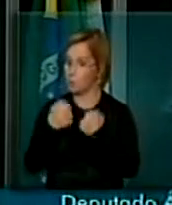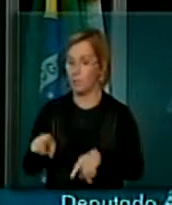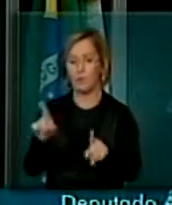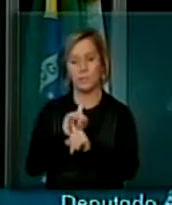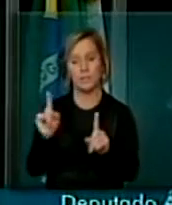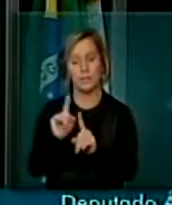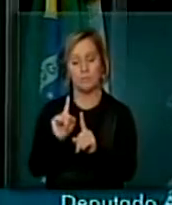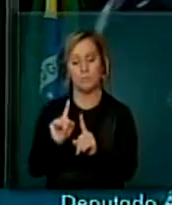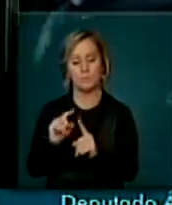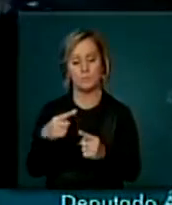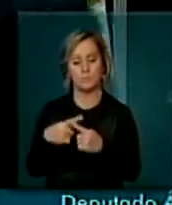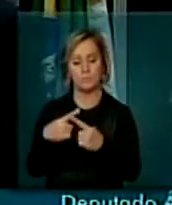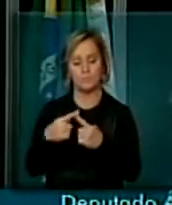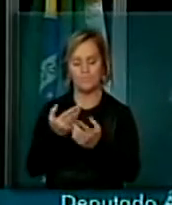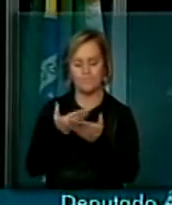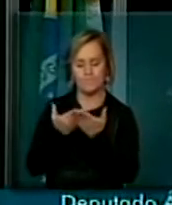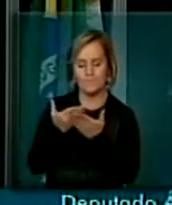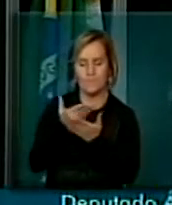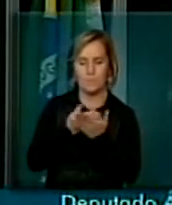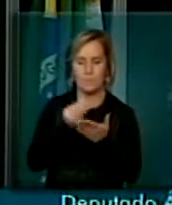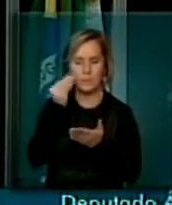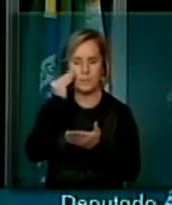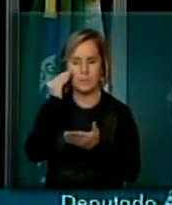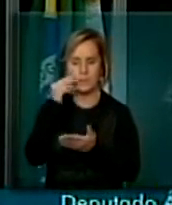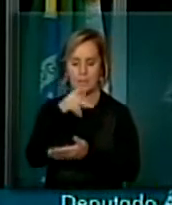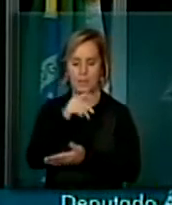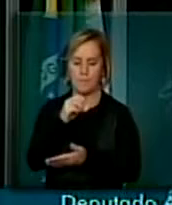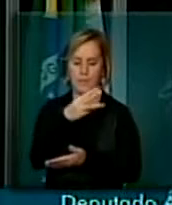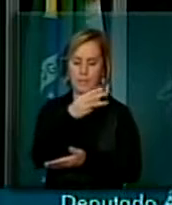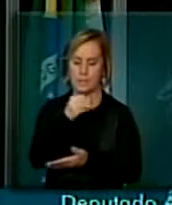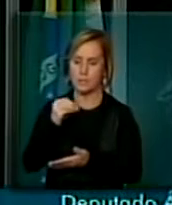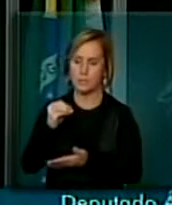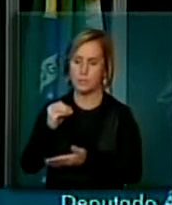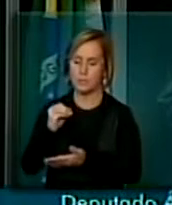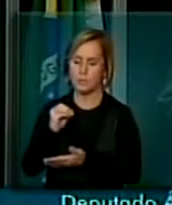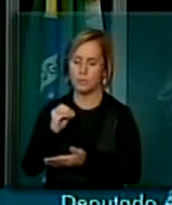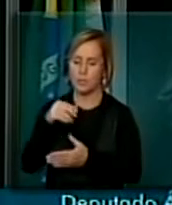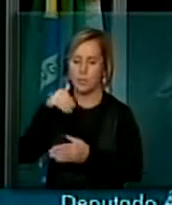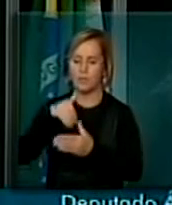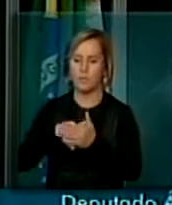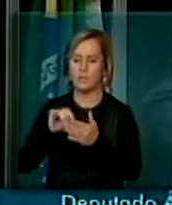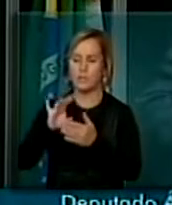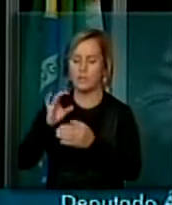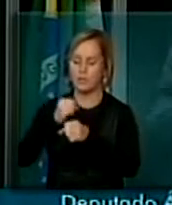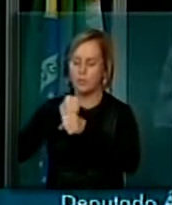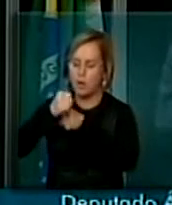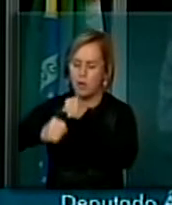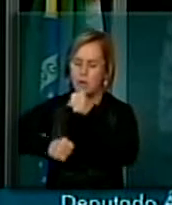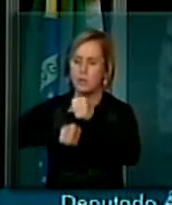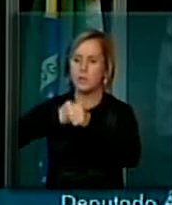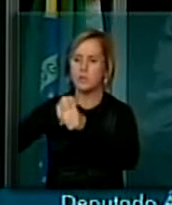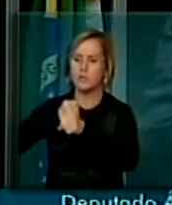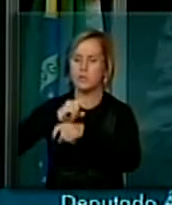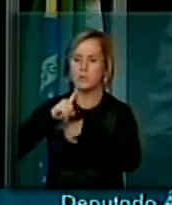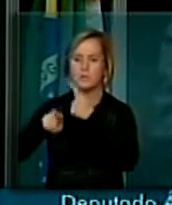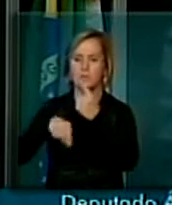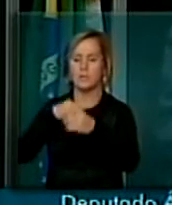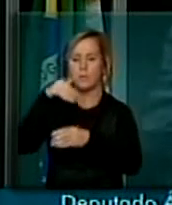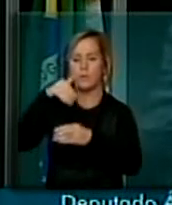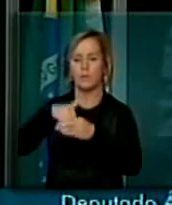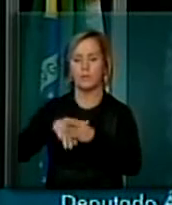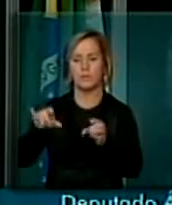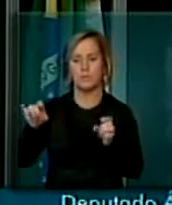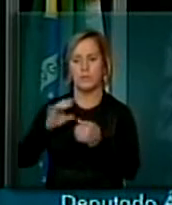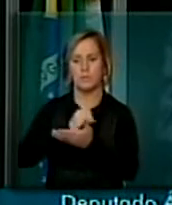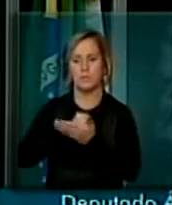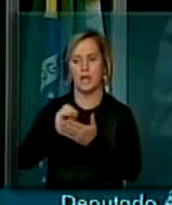300, porque é um mecanismo que visa jogar a PEC 300 para ser apreciada depois das eleições, quando isso, para